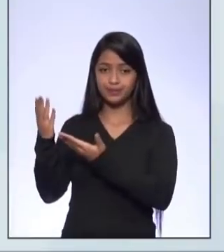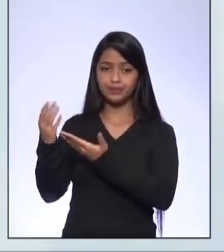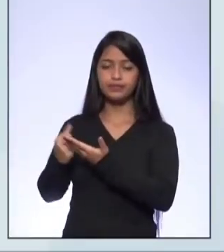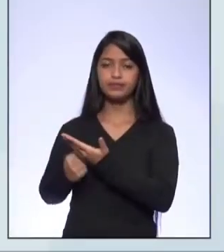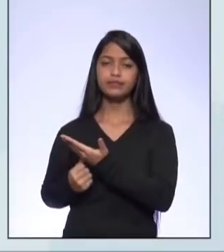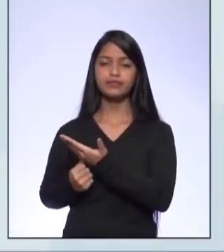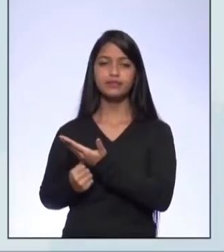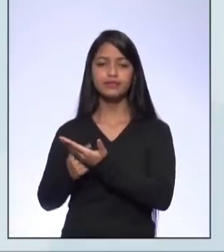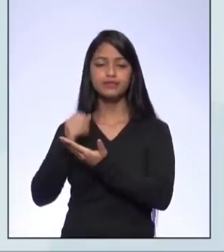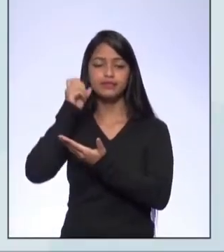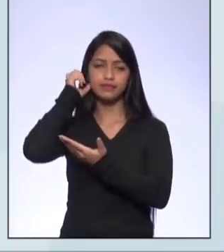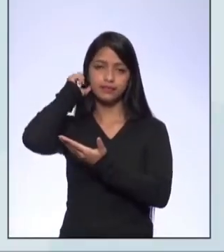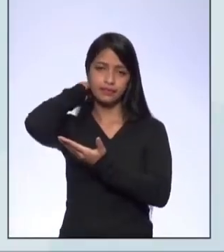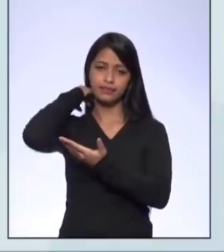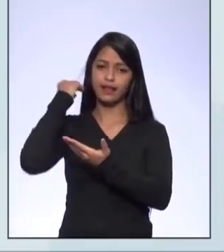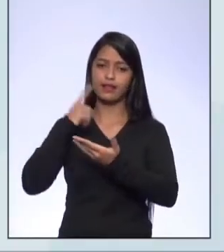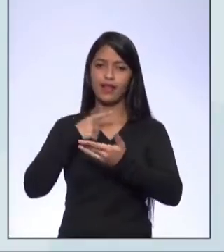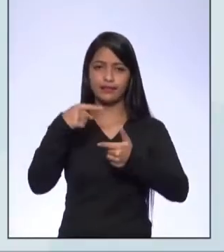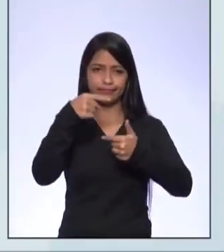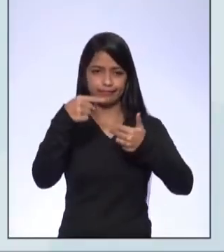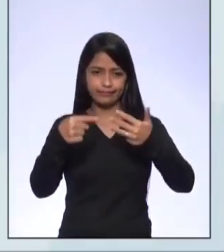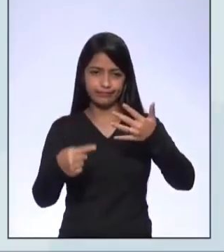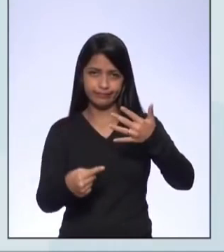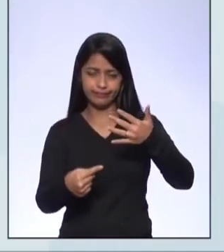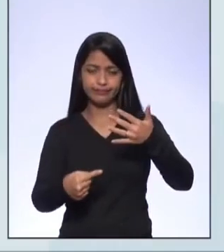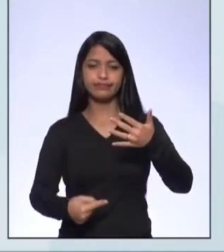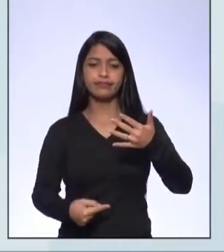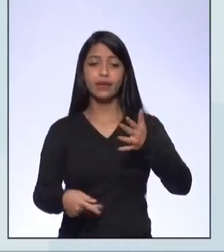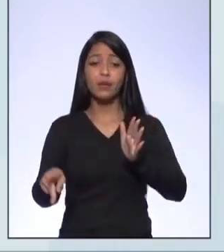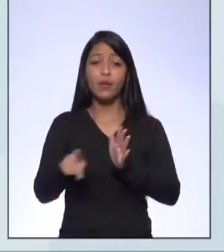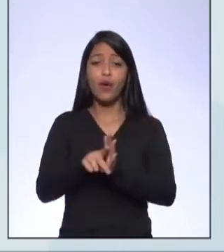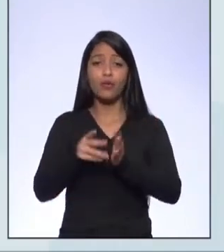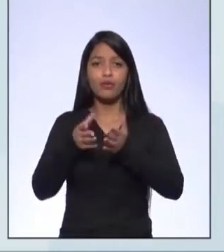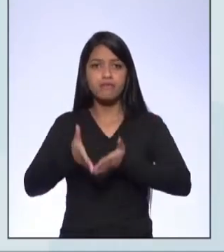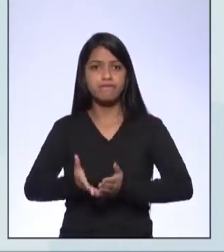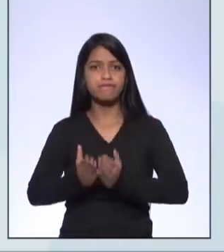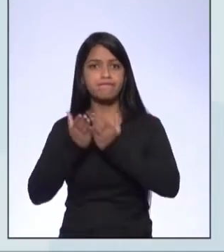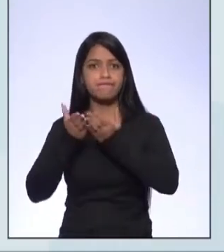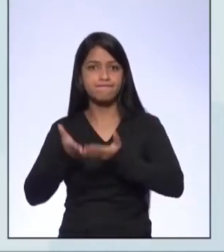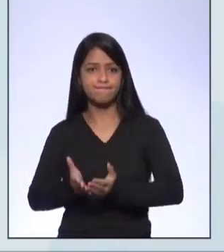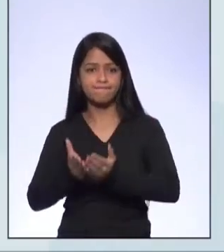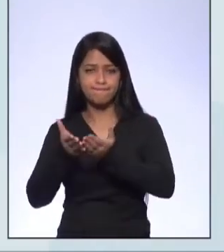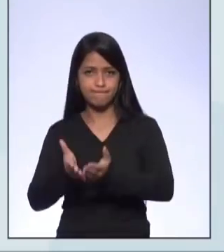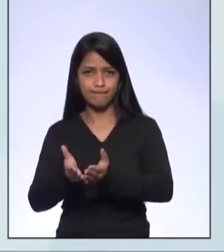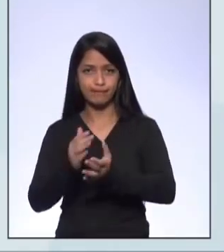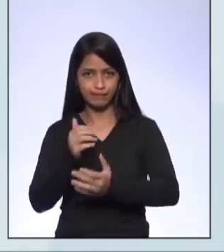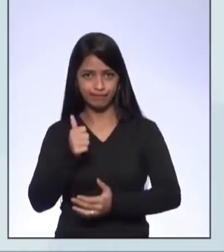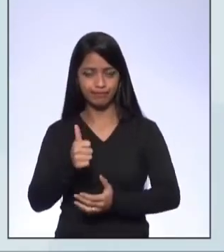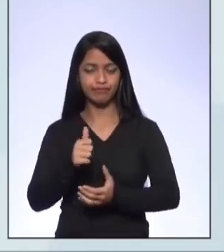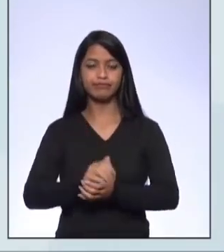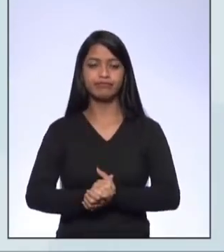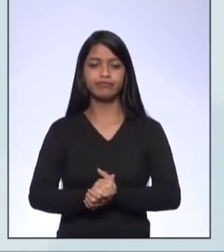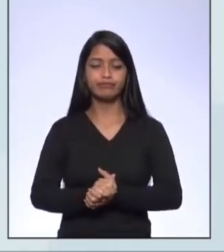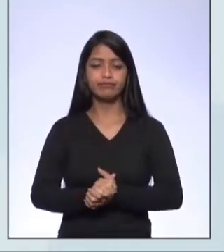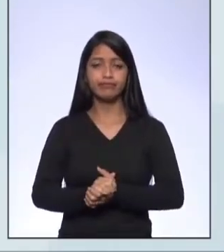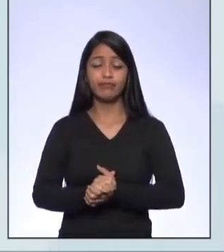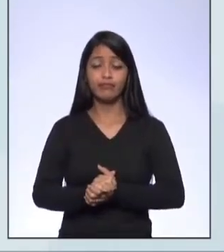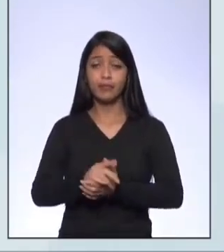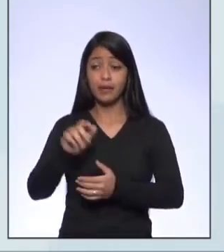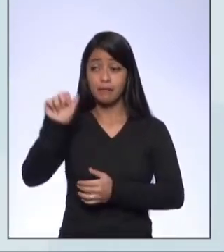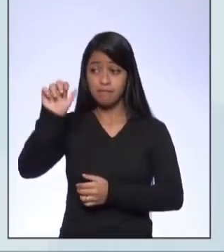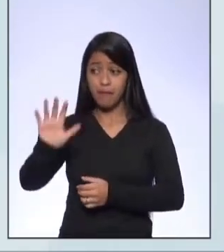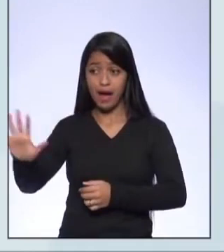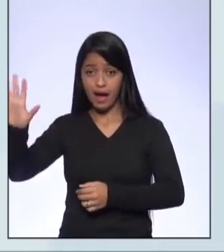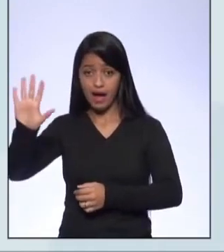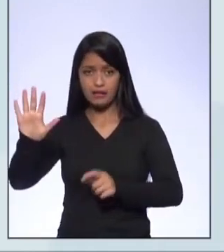são alguns termos que a gente usa em navegações, e aí vocês vão fazer a relação entre a figura e as palavras que estão